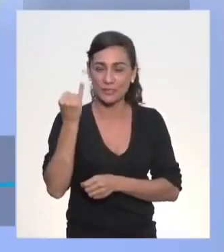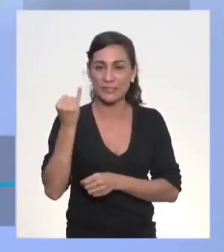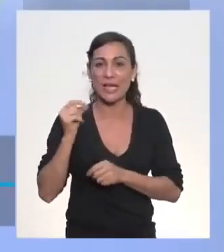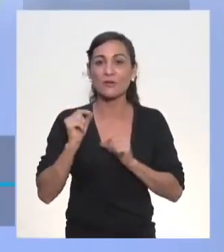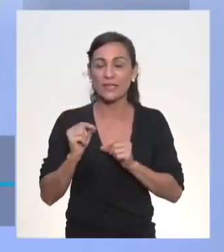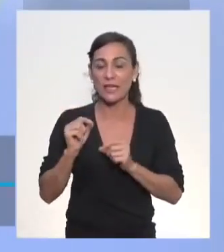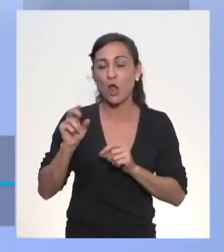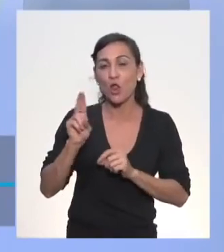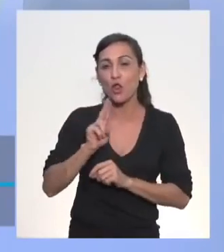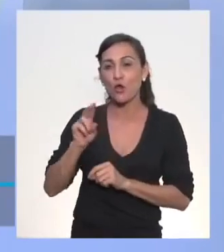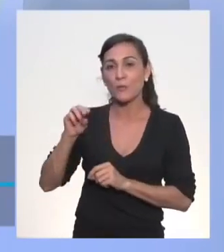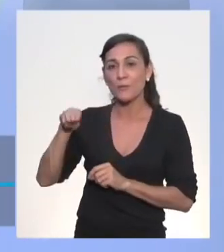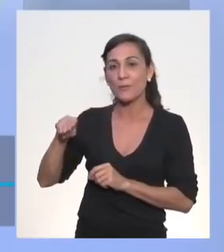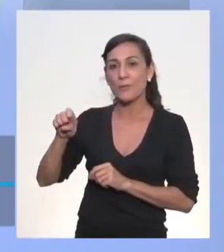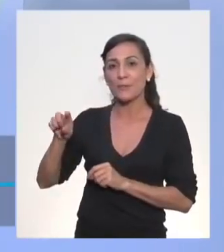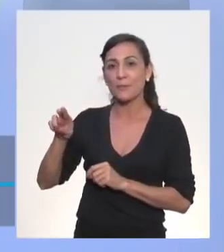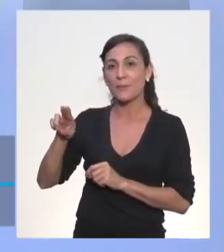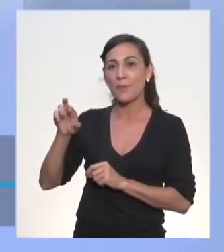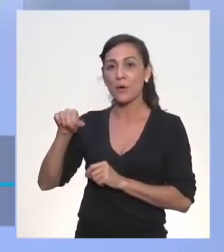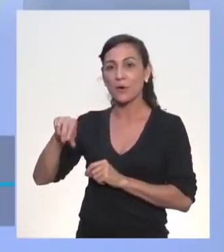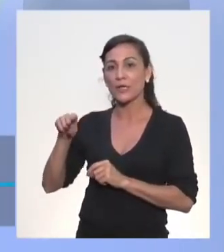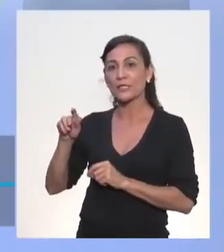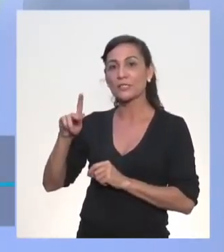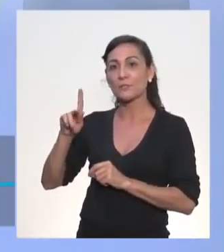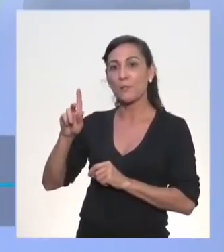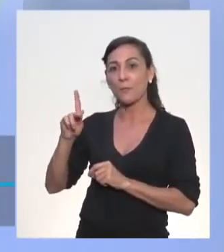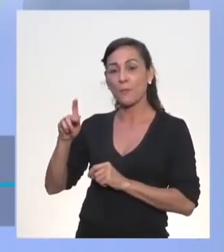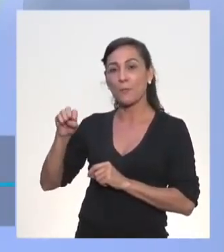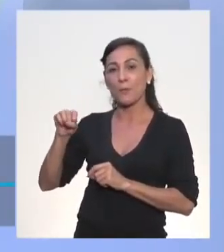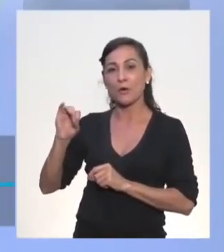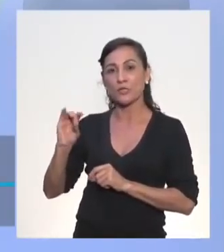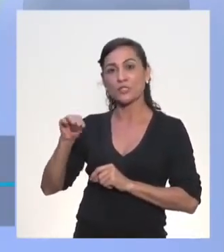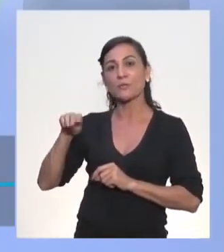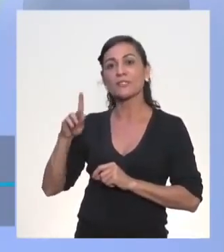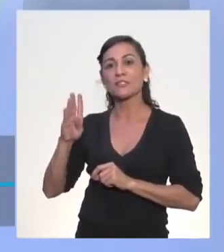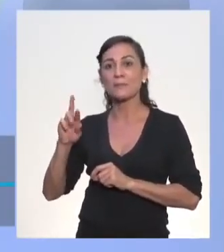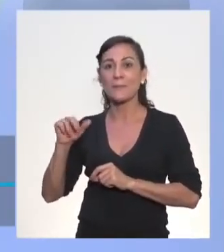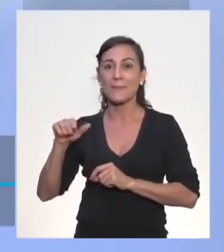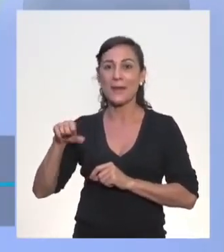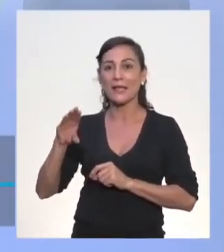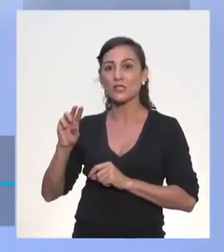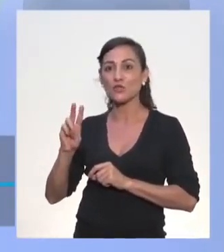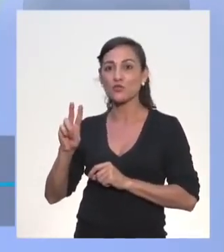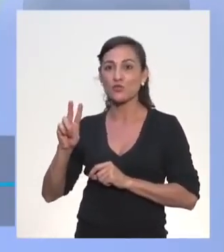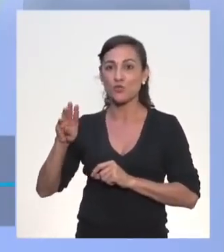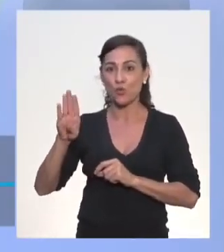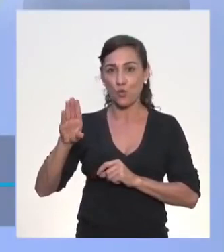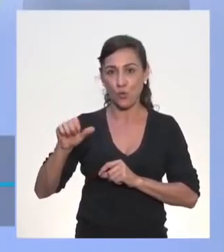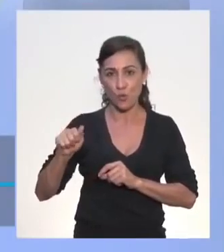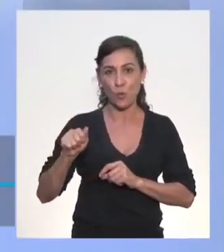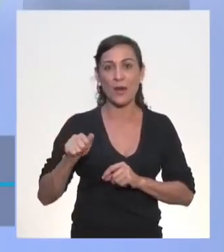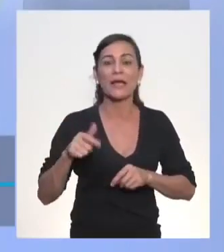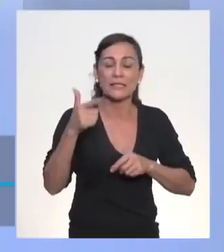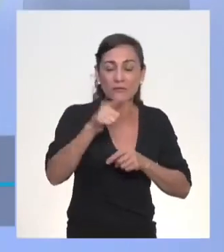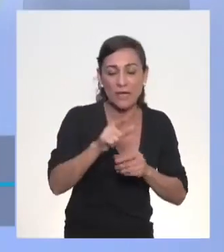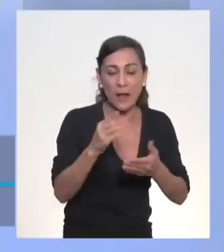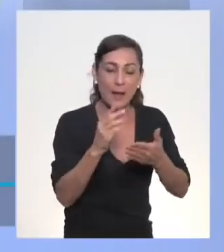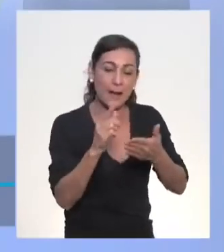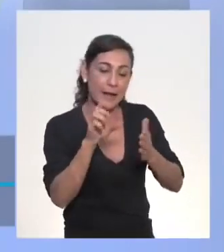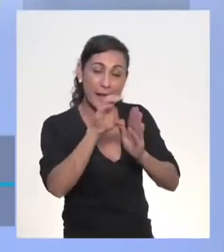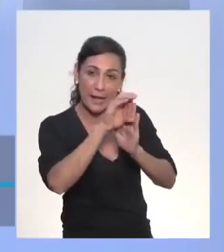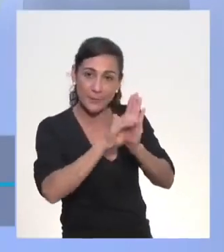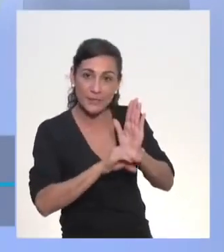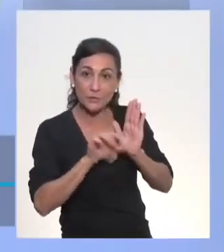Brás Cubas. Ali o tempo ele é todo psicológico. O narrador ele começa a falar de uma coisa, fala de outra. Tem capítulo que é só